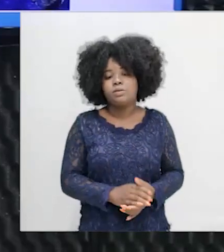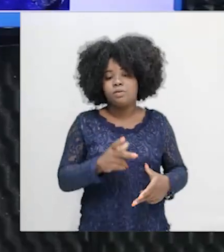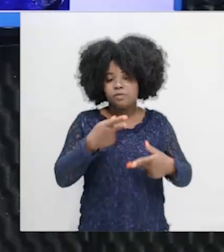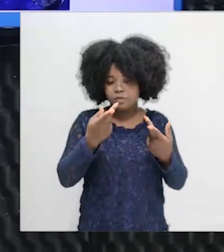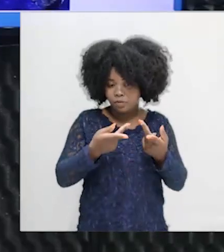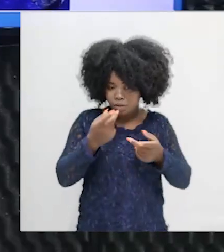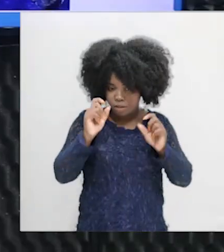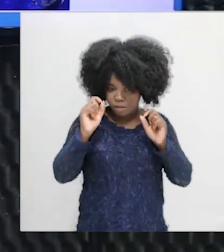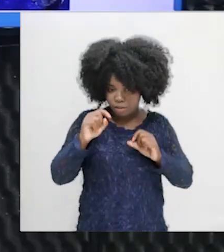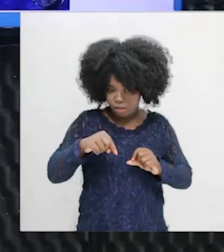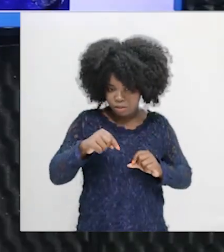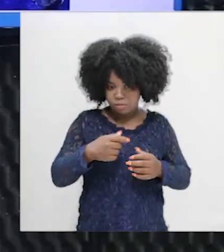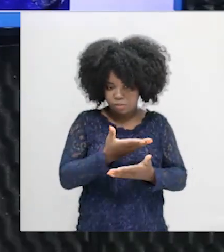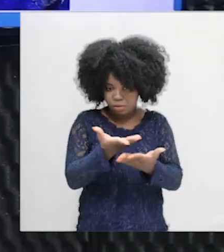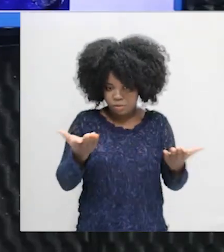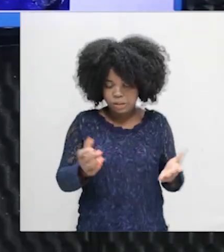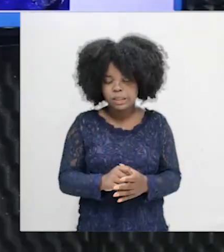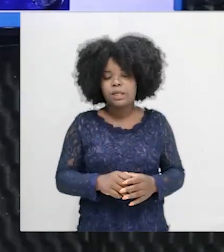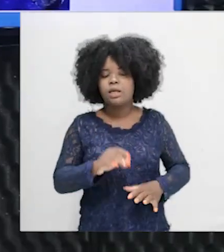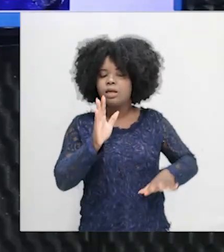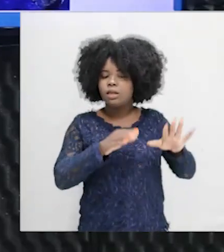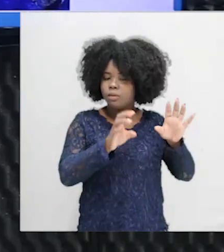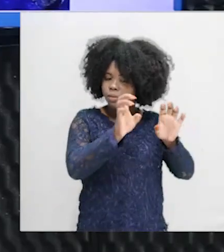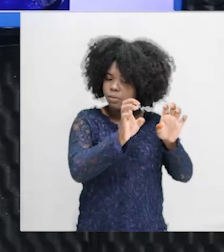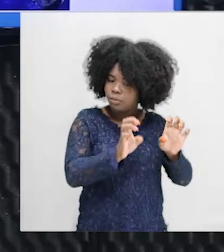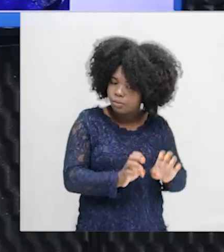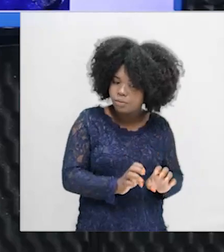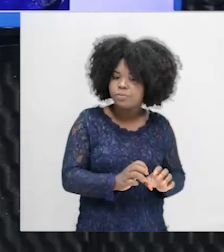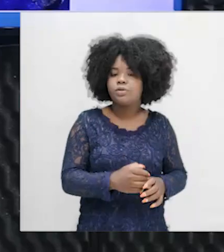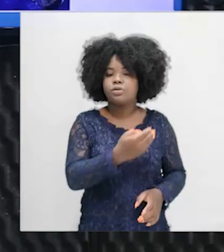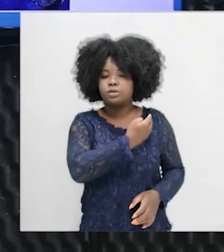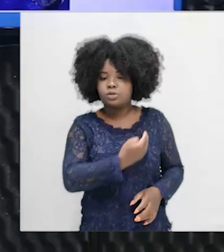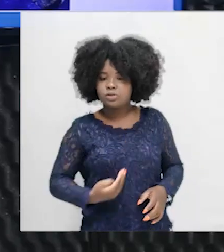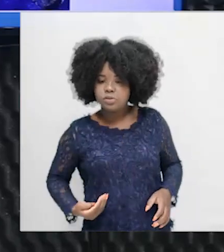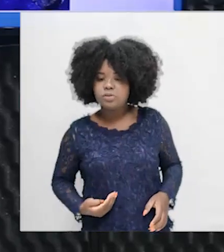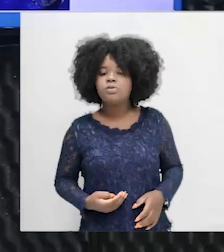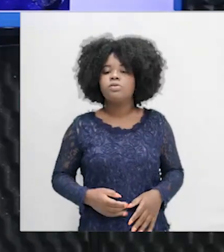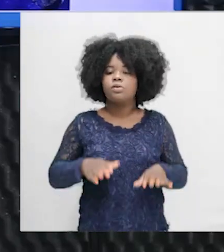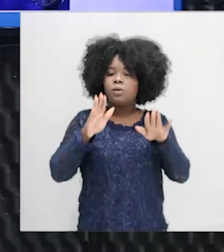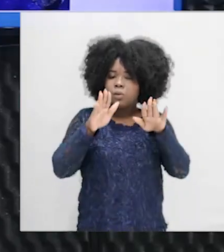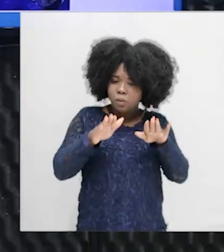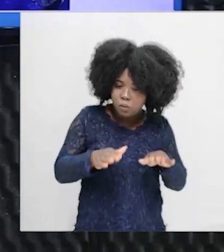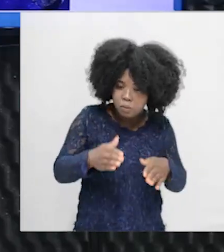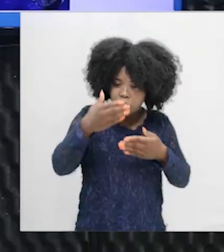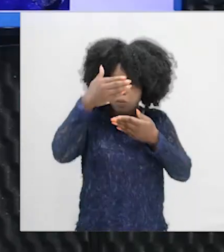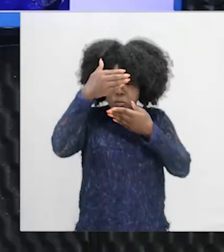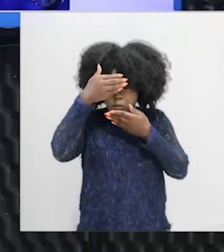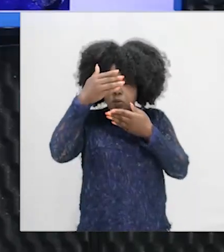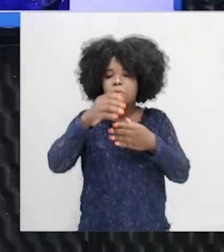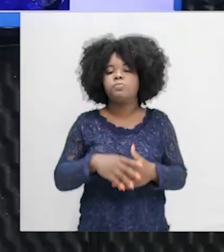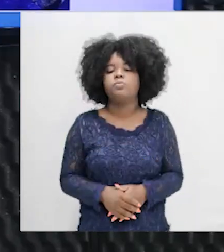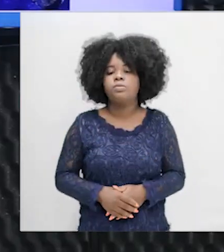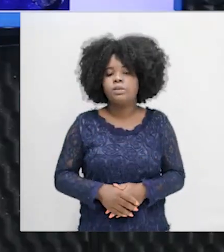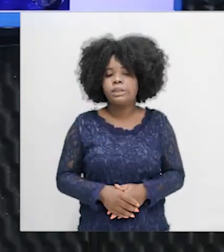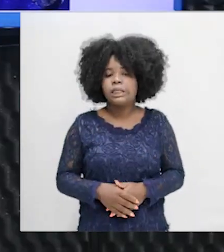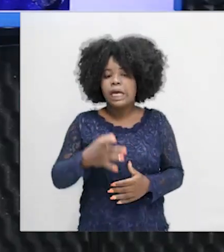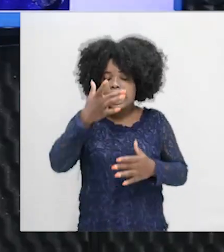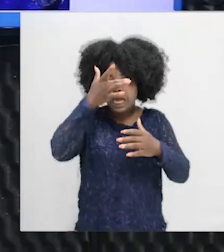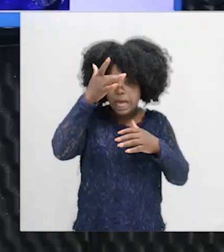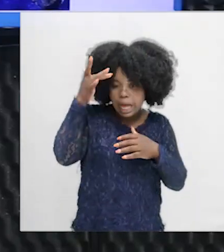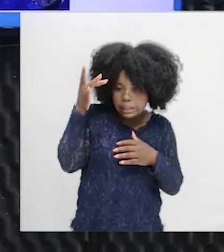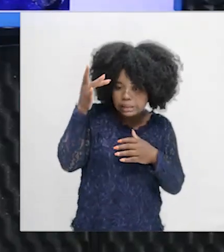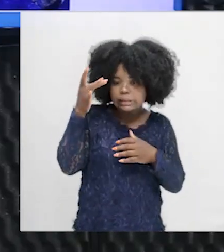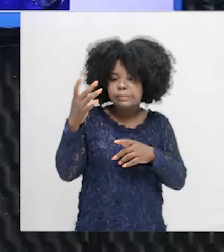é que, dependendo da estrutura de governo islâmico, ou mais radical ou menos radical, os artistas